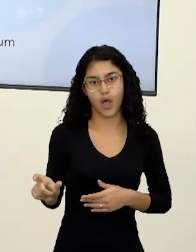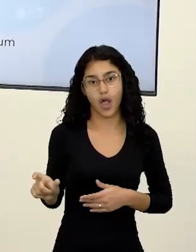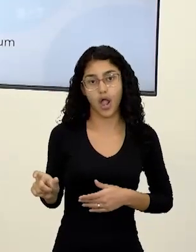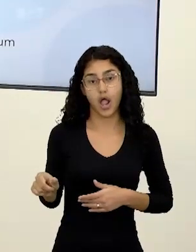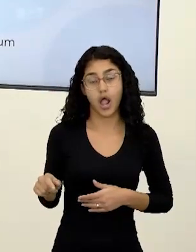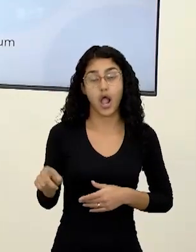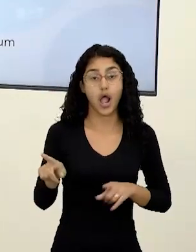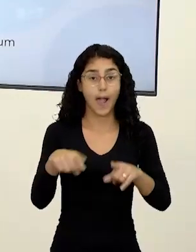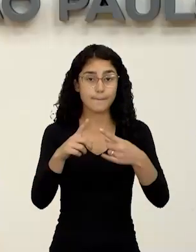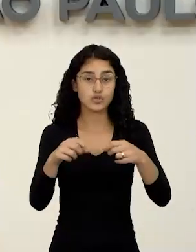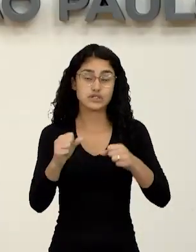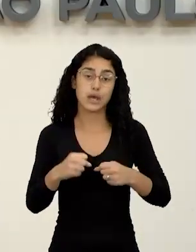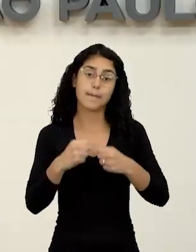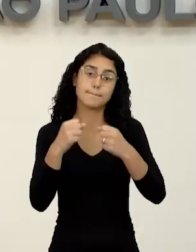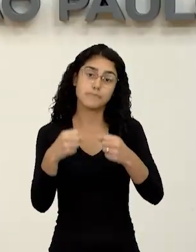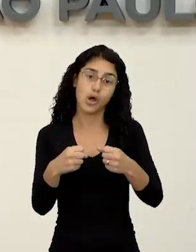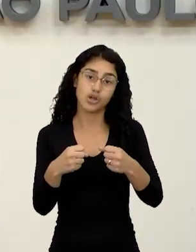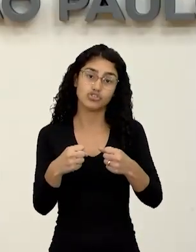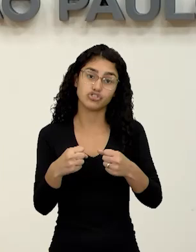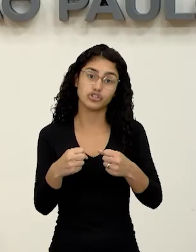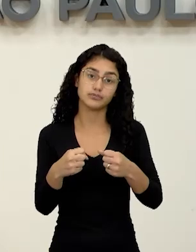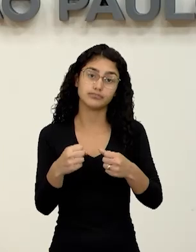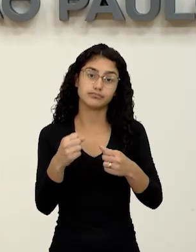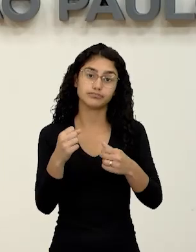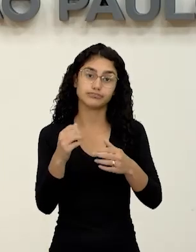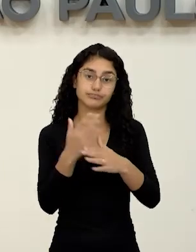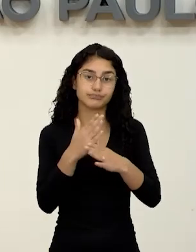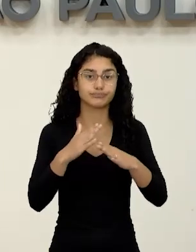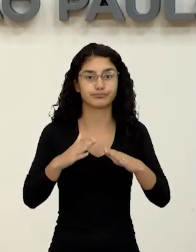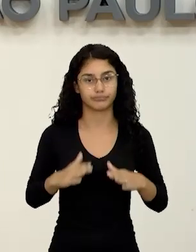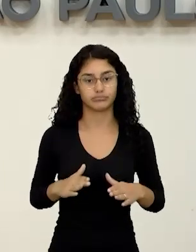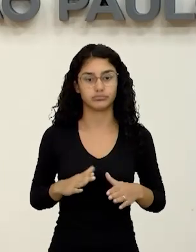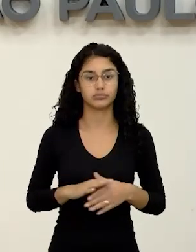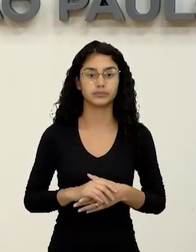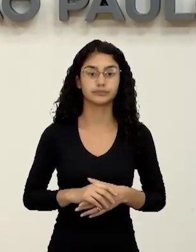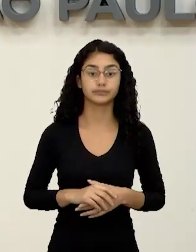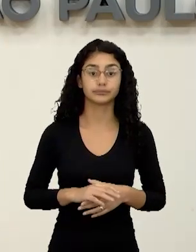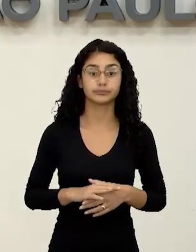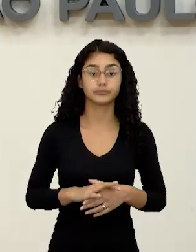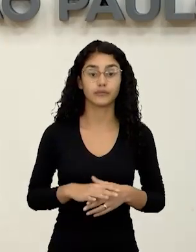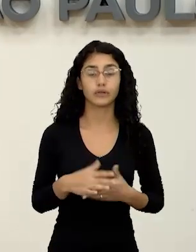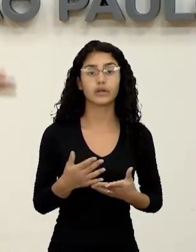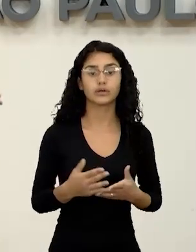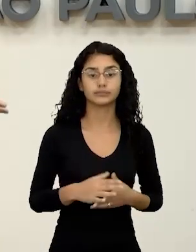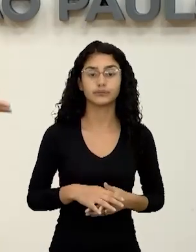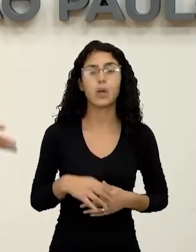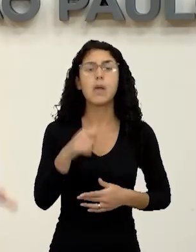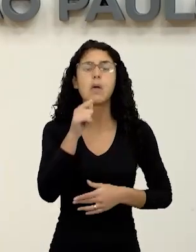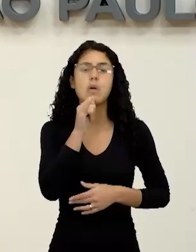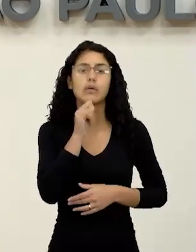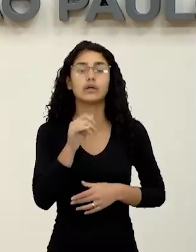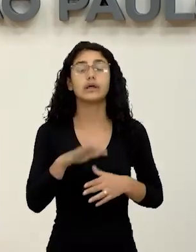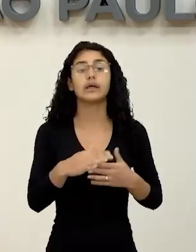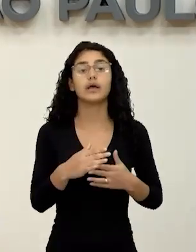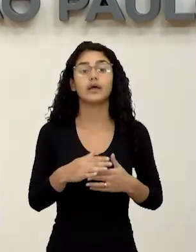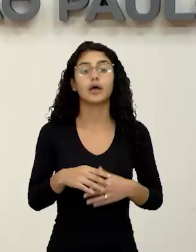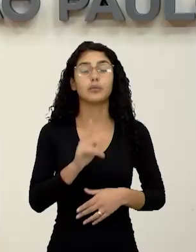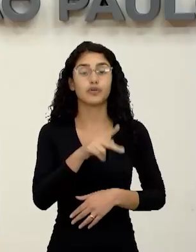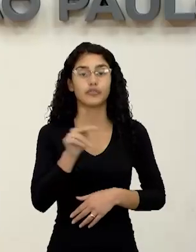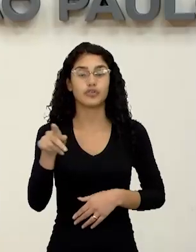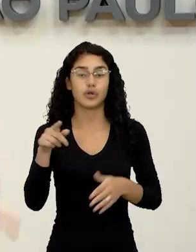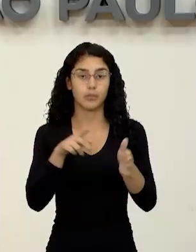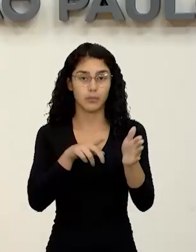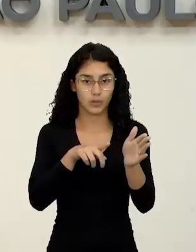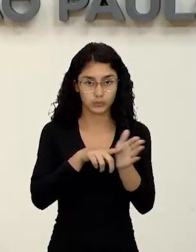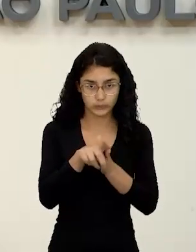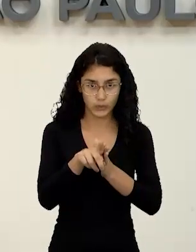Tá? Falando em música, Fabi, a professora Carla tá perguntando, por isso que vocês não podem tocar qualquer música aí? Exatamente. Na aula de arte, na aula